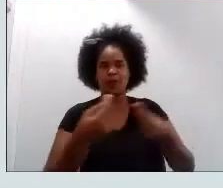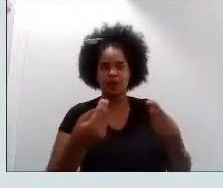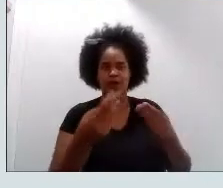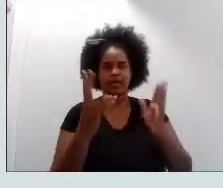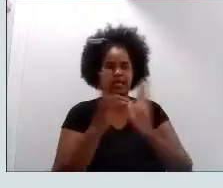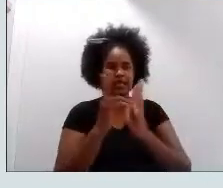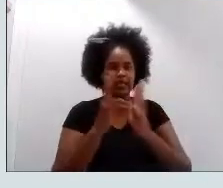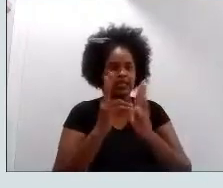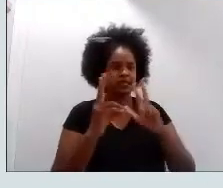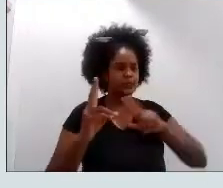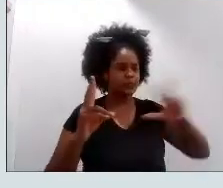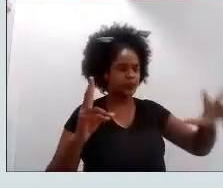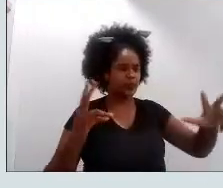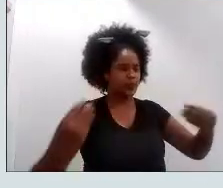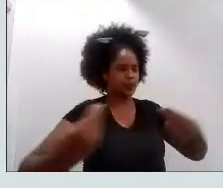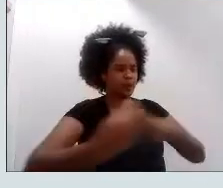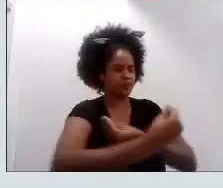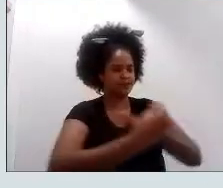espelho e davam em troca